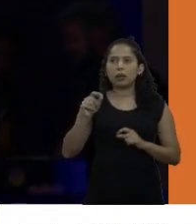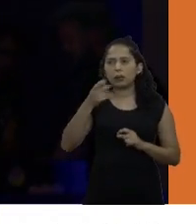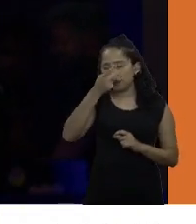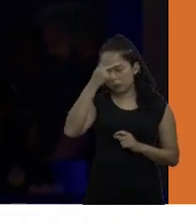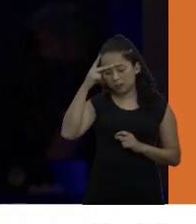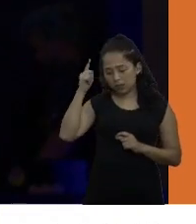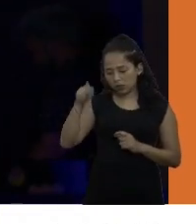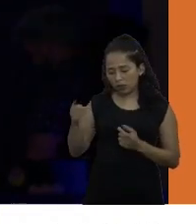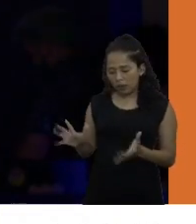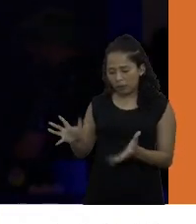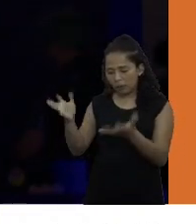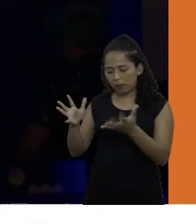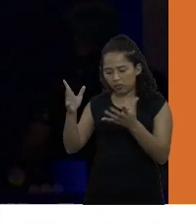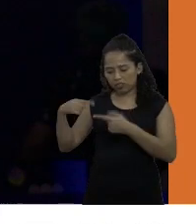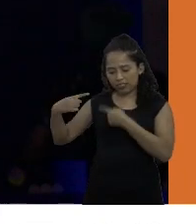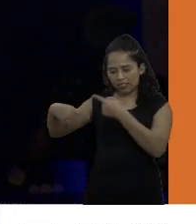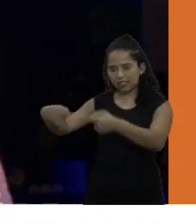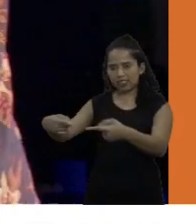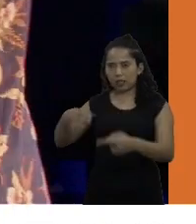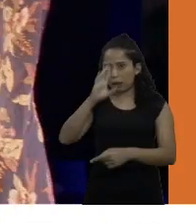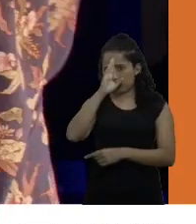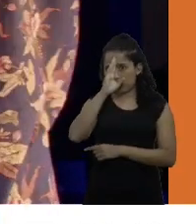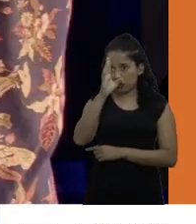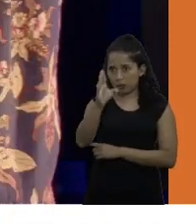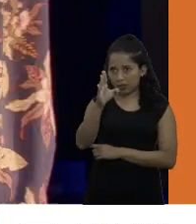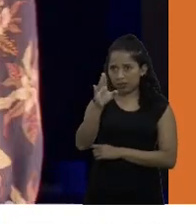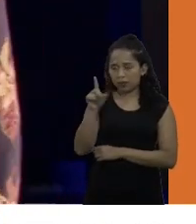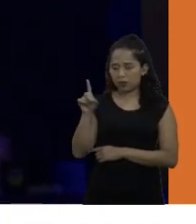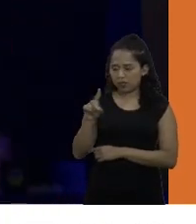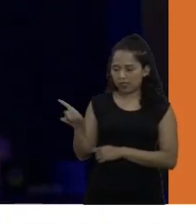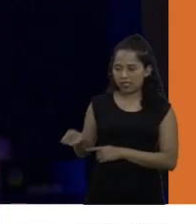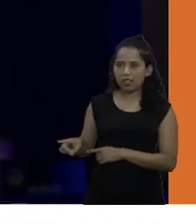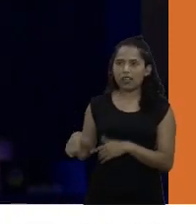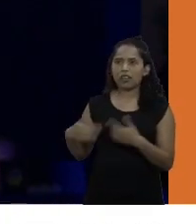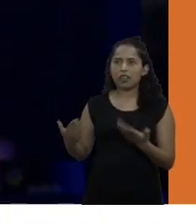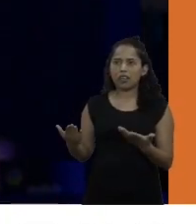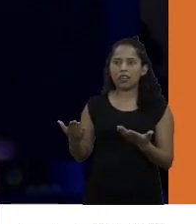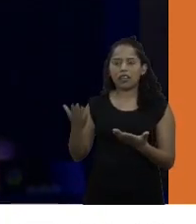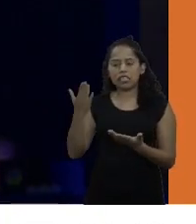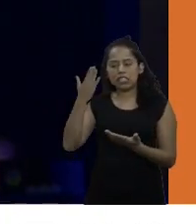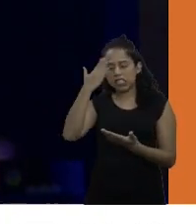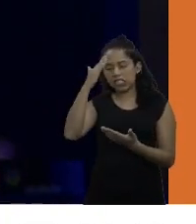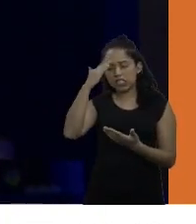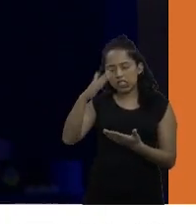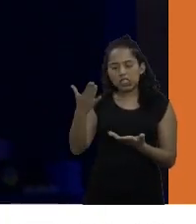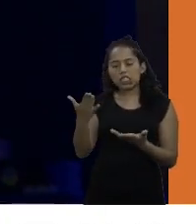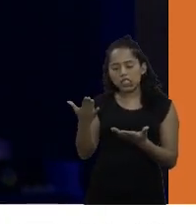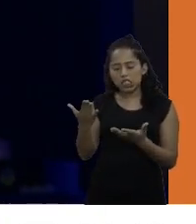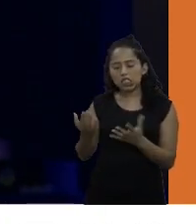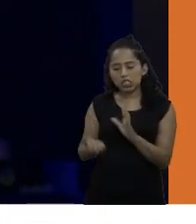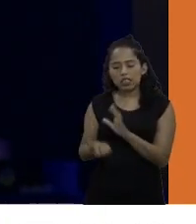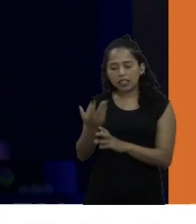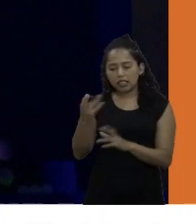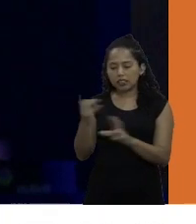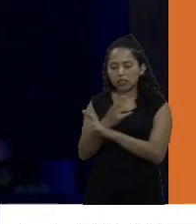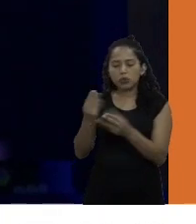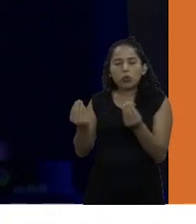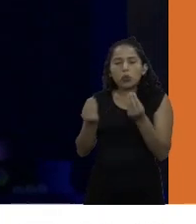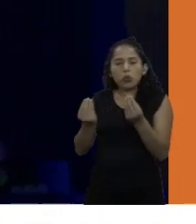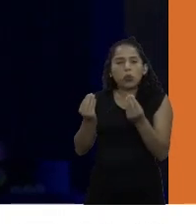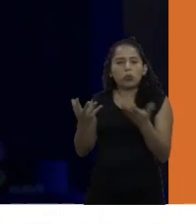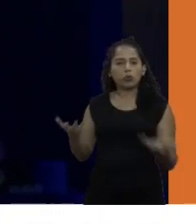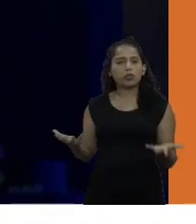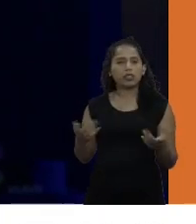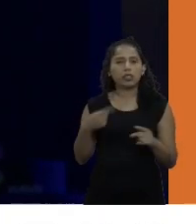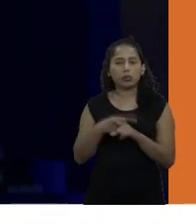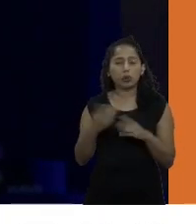essas novas gerações, em especial essa geração Z, essa geração TikTok, a entender e construir essa relação que você tem com o trabalho, né? Porque hoje